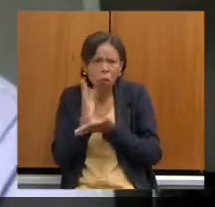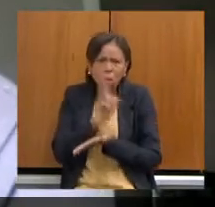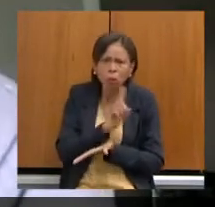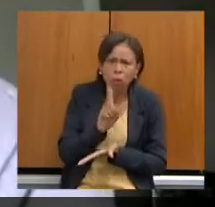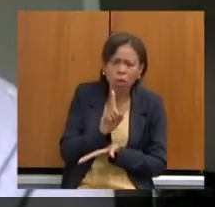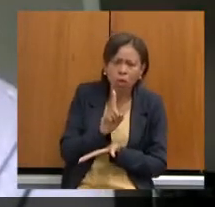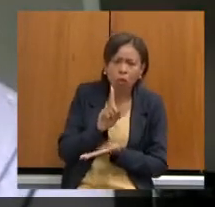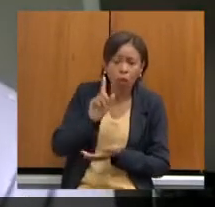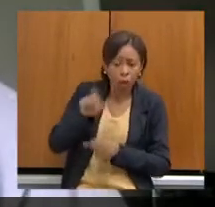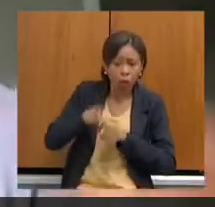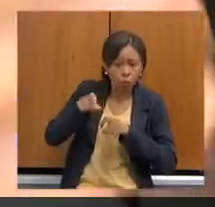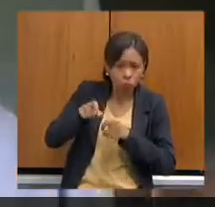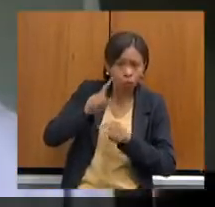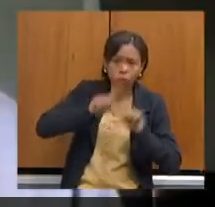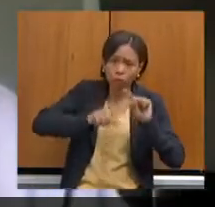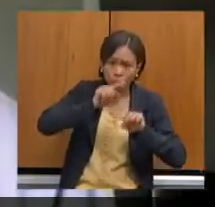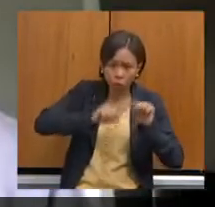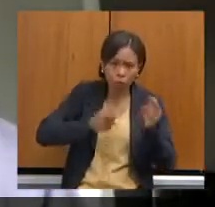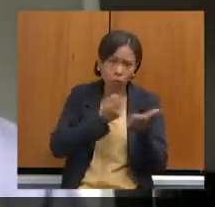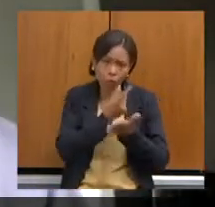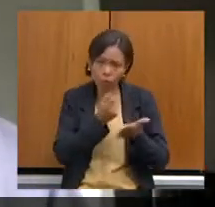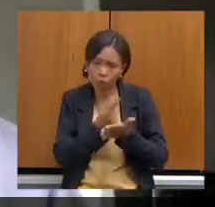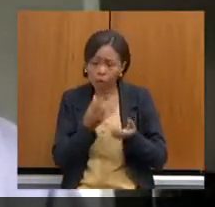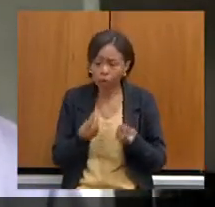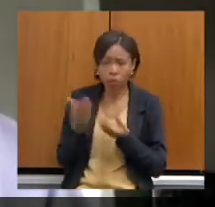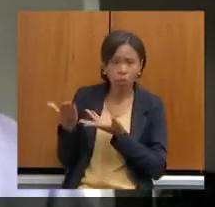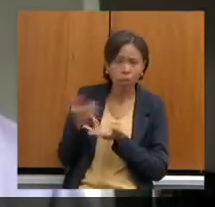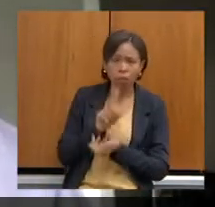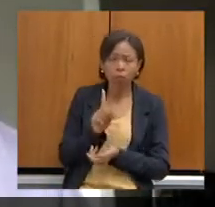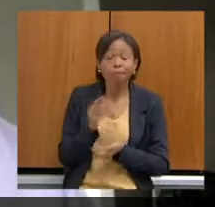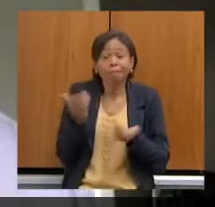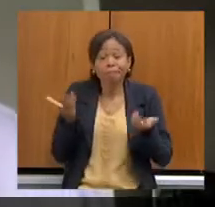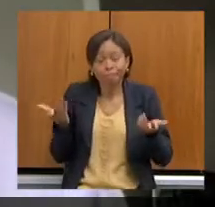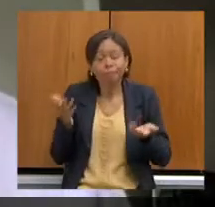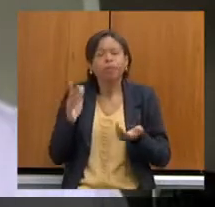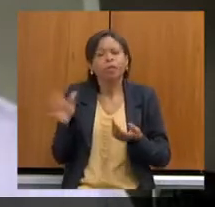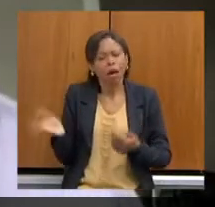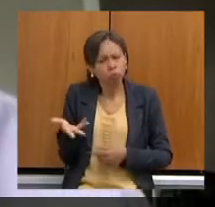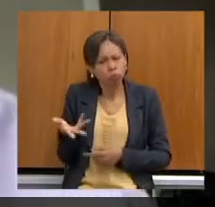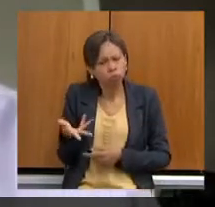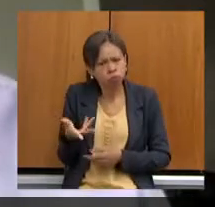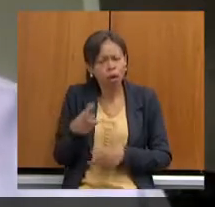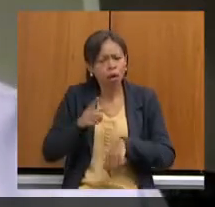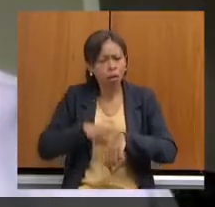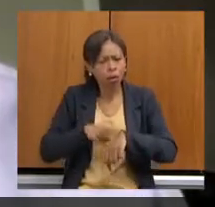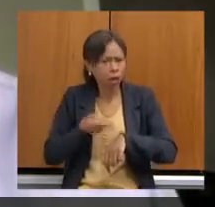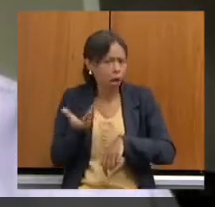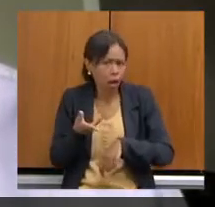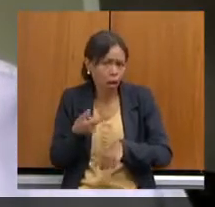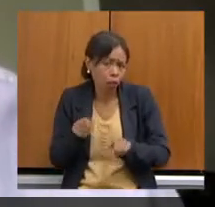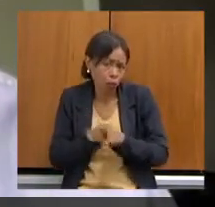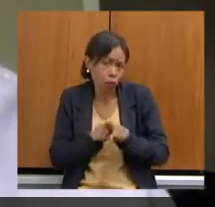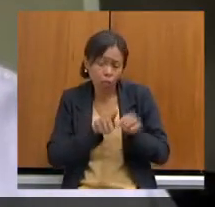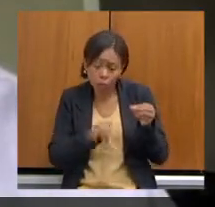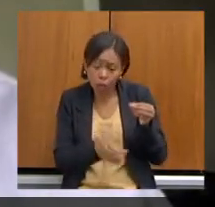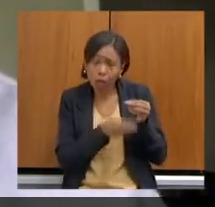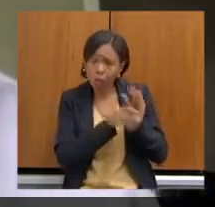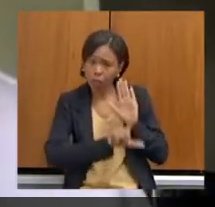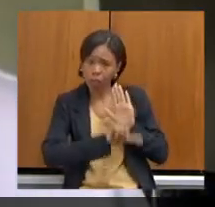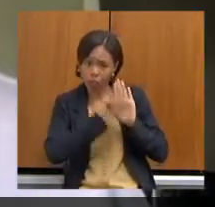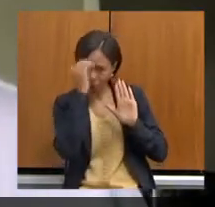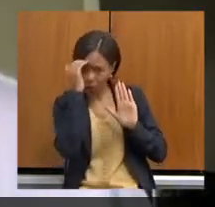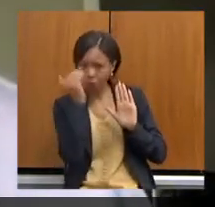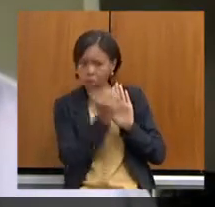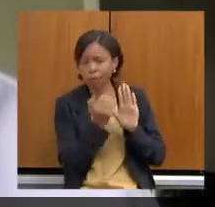esses equipamentos e vai ter entrega do equipamento só nós queremos também agilidade no prato brasileiros parlamentarios